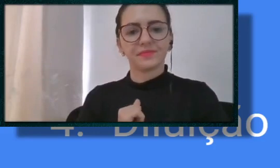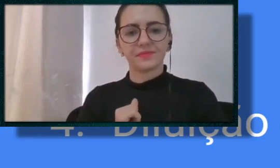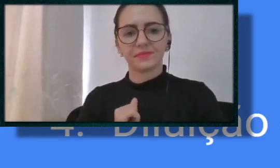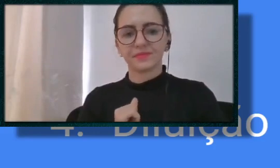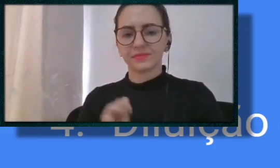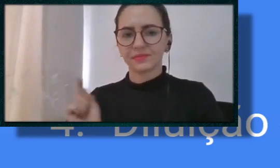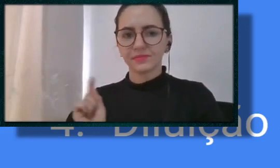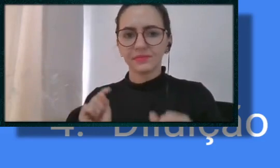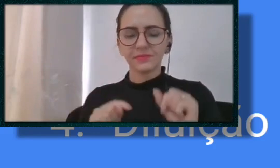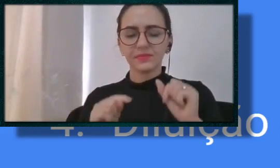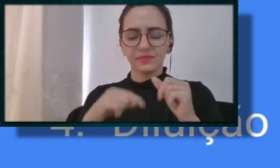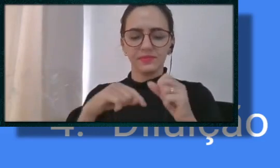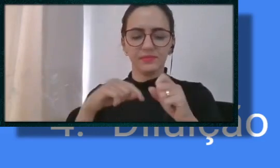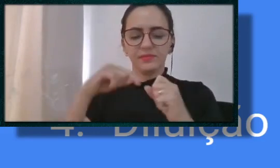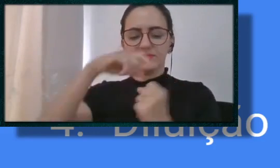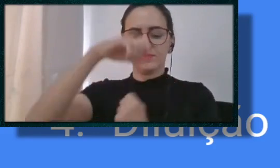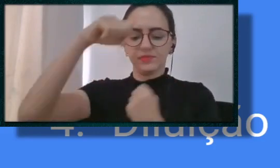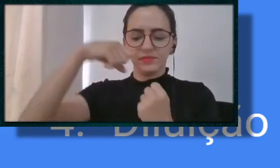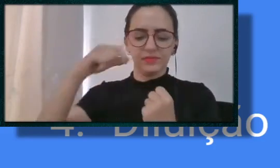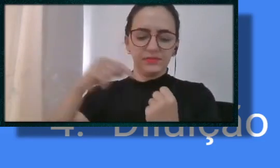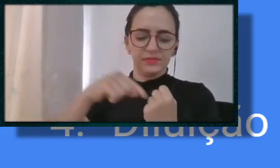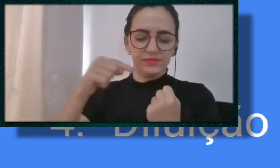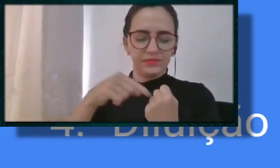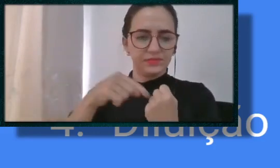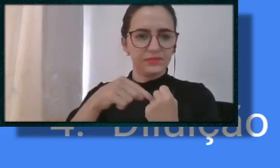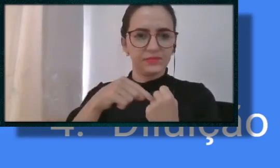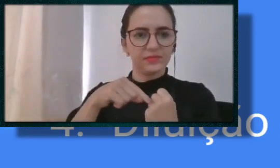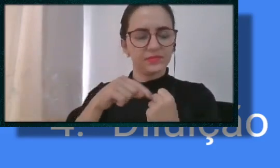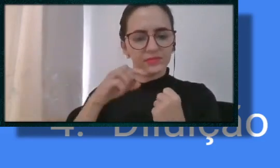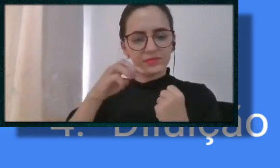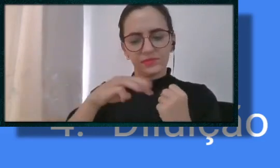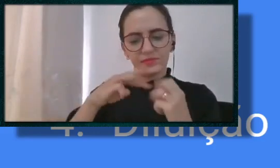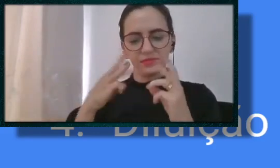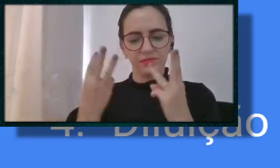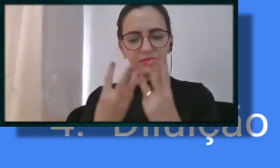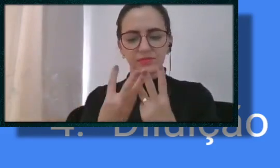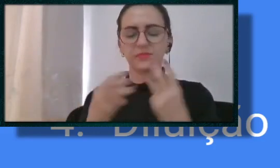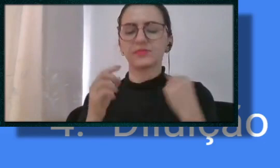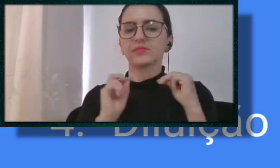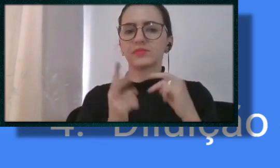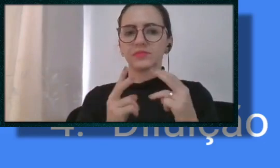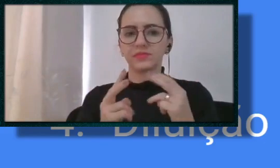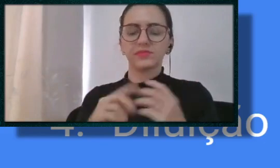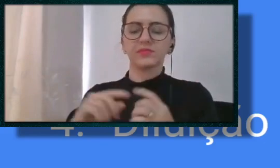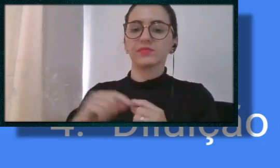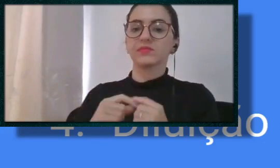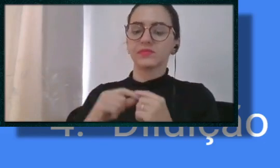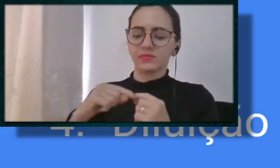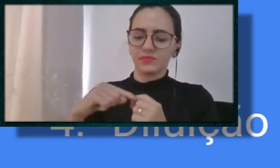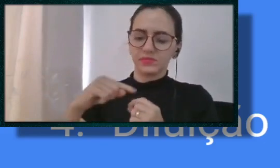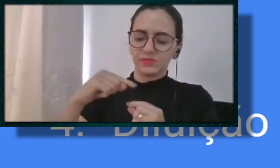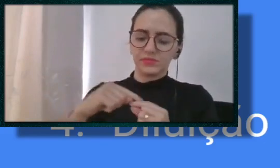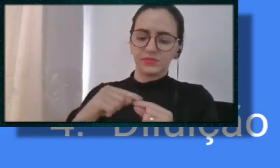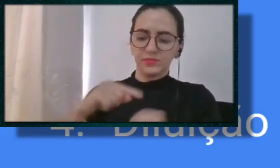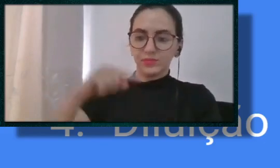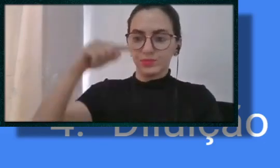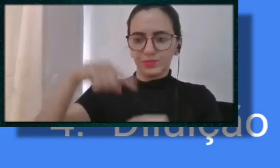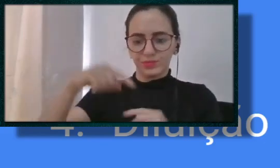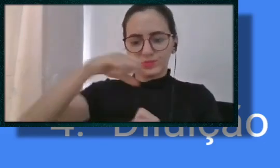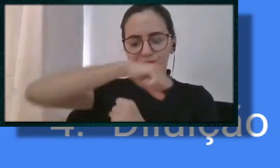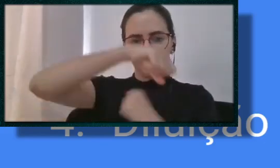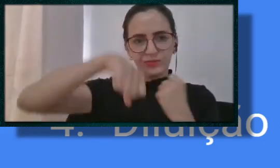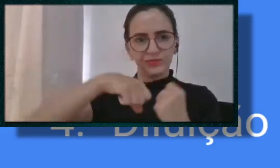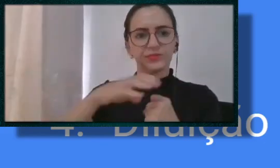soluto ele não modifica, o volume da solução aumenta e a concentração do soluto na solução